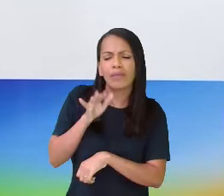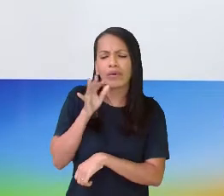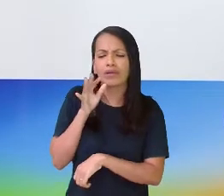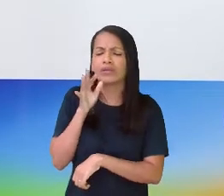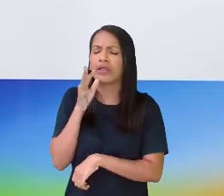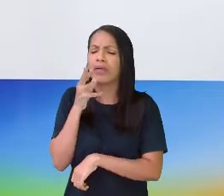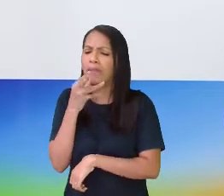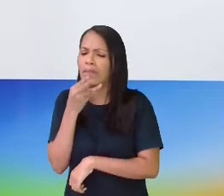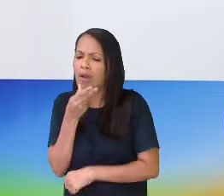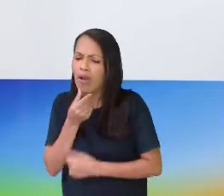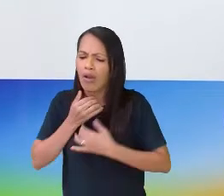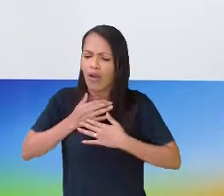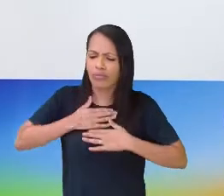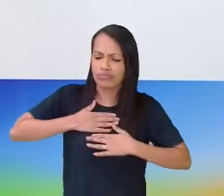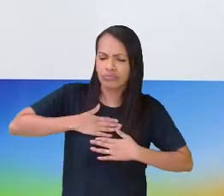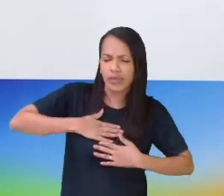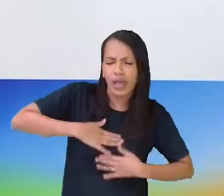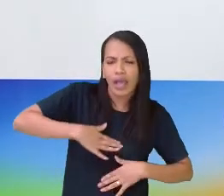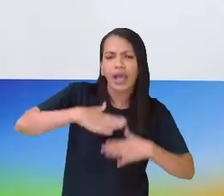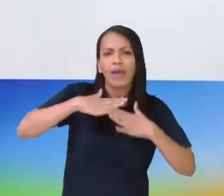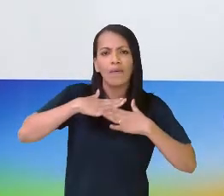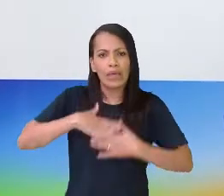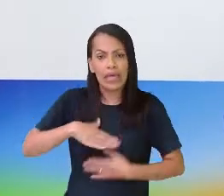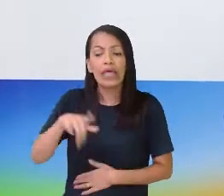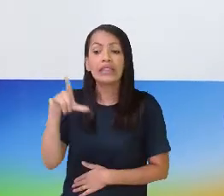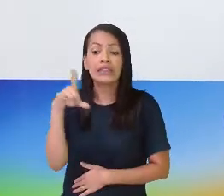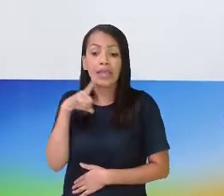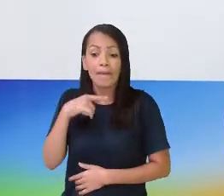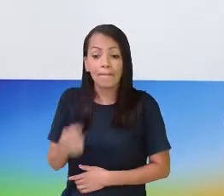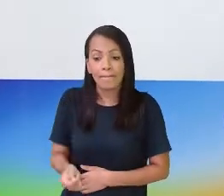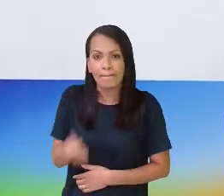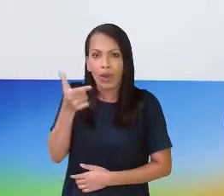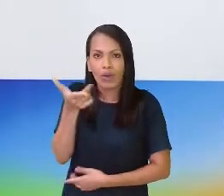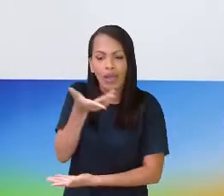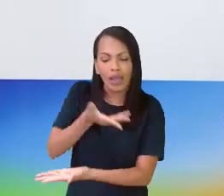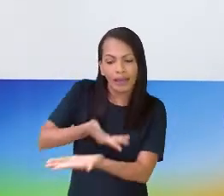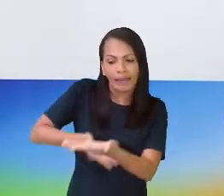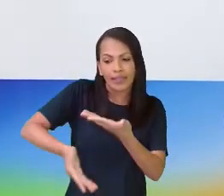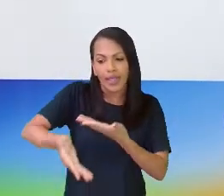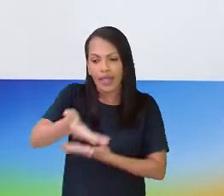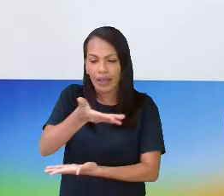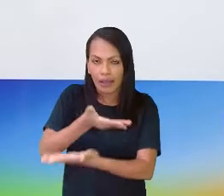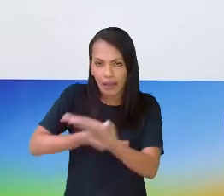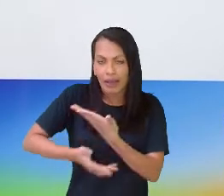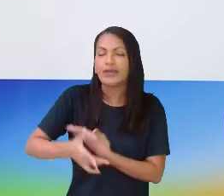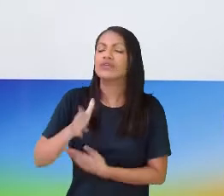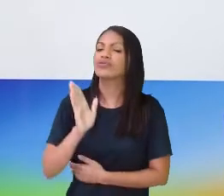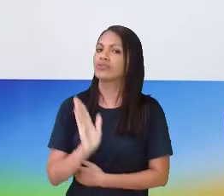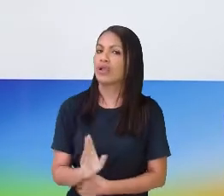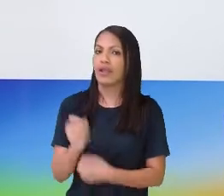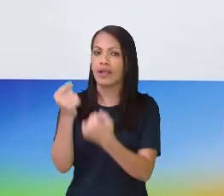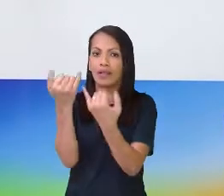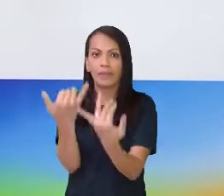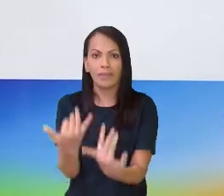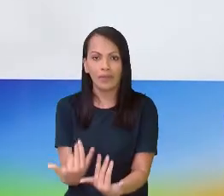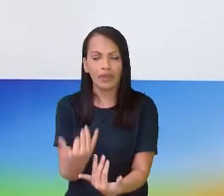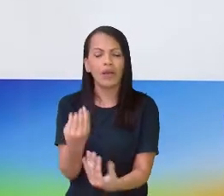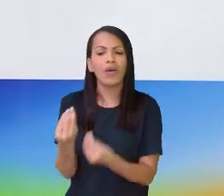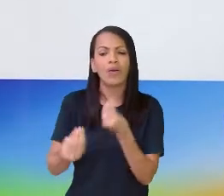muito específicas. Então, ele tem pouca interação. Então, a gente também já falou sobre essas